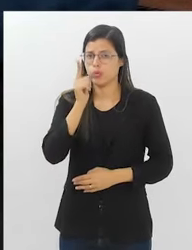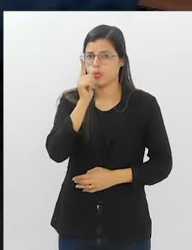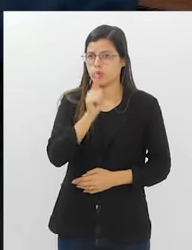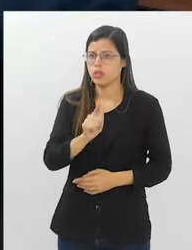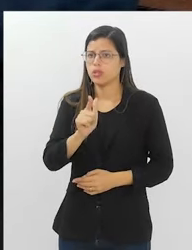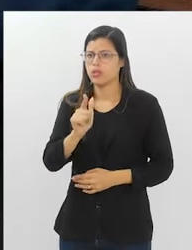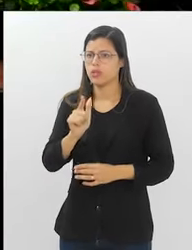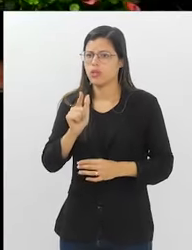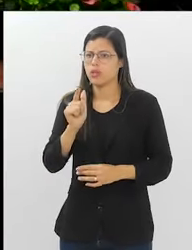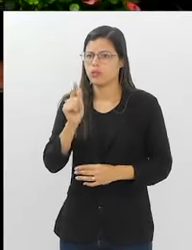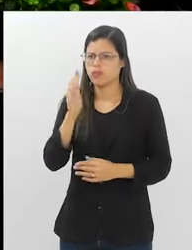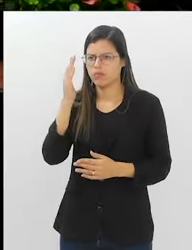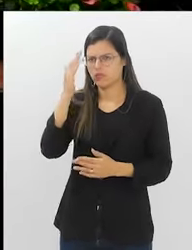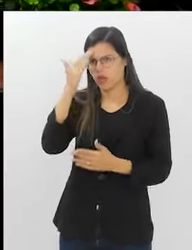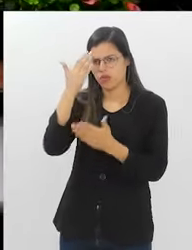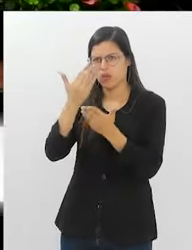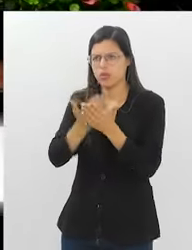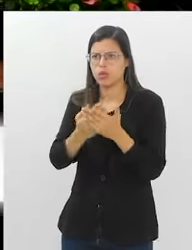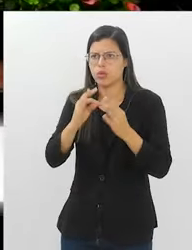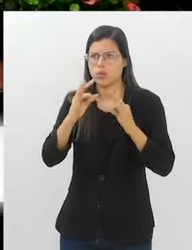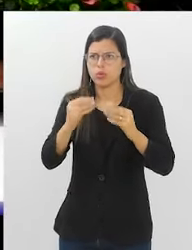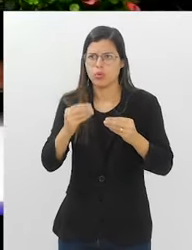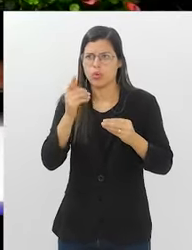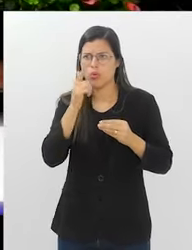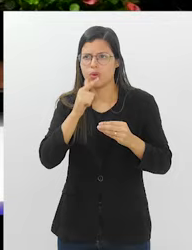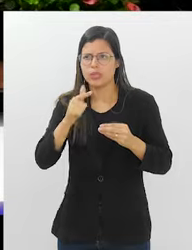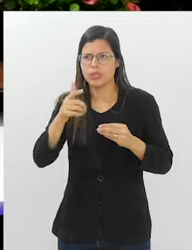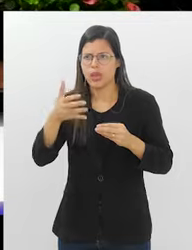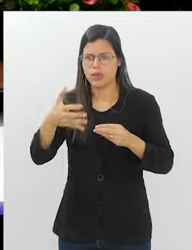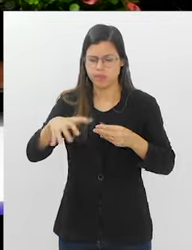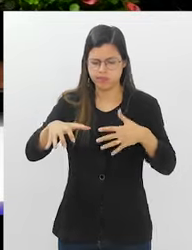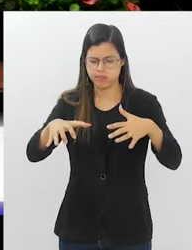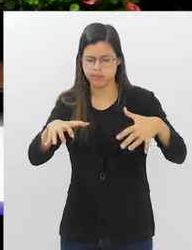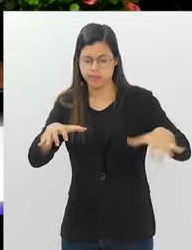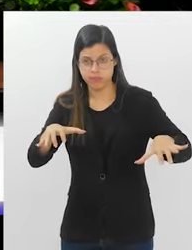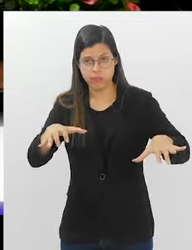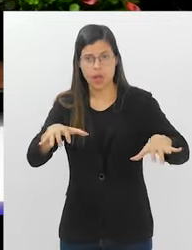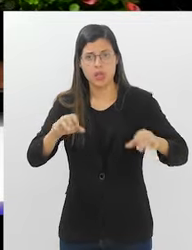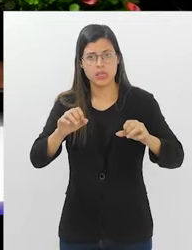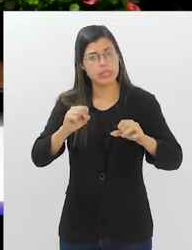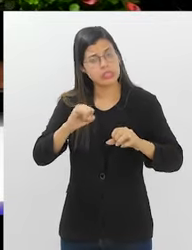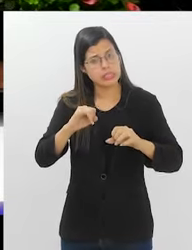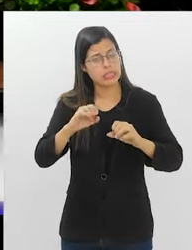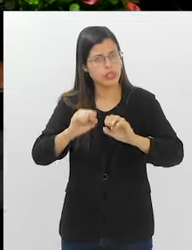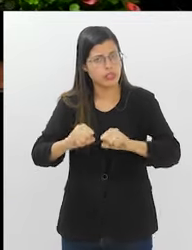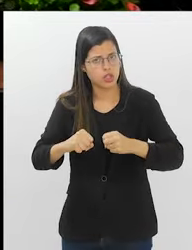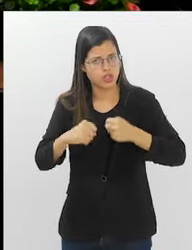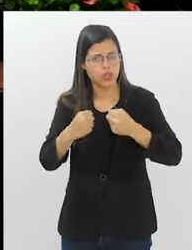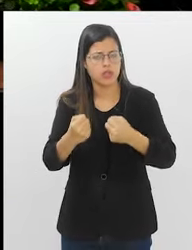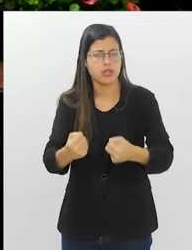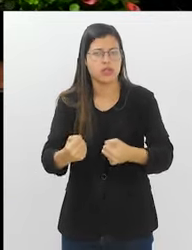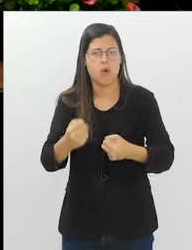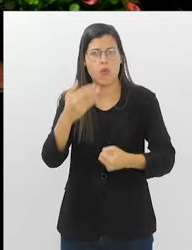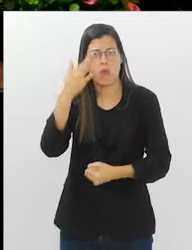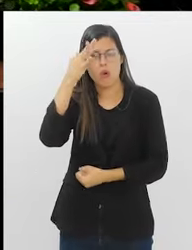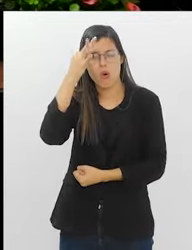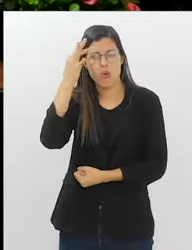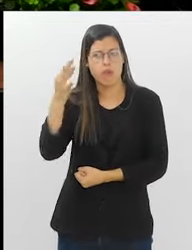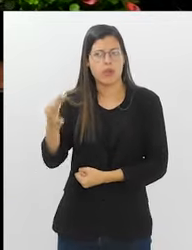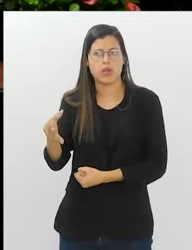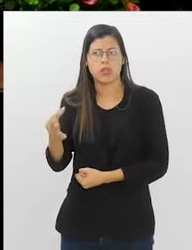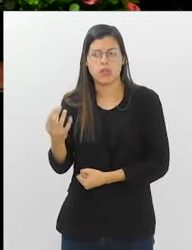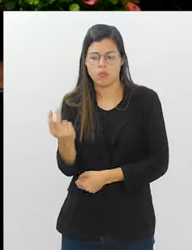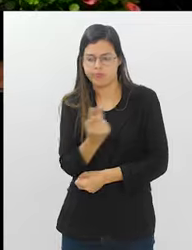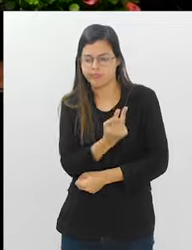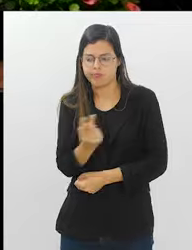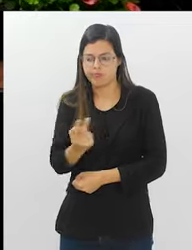gente consegue, e acho que todo mundo consegue separar, se houver uma dedicação, se houver uma compreensão de